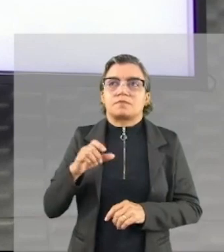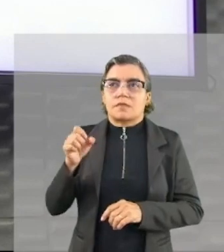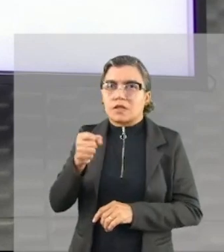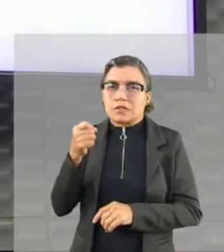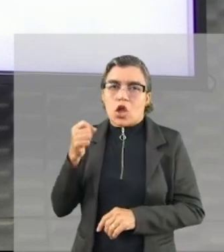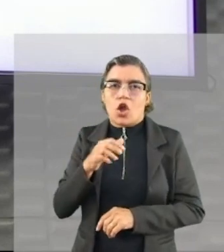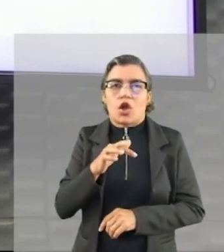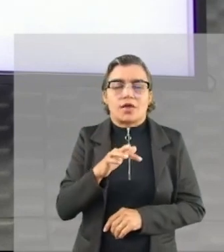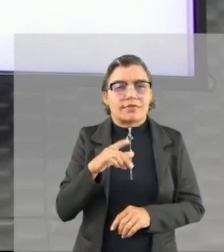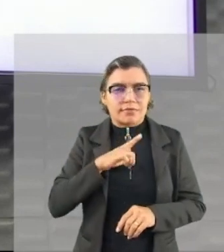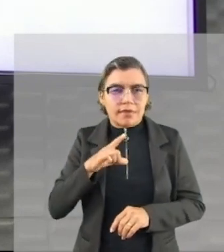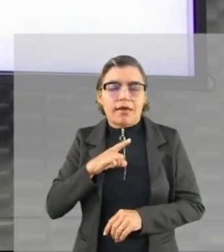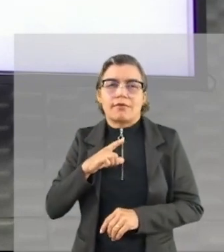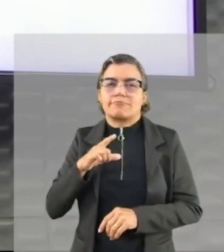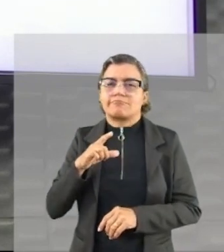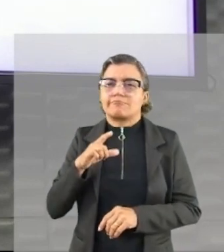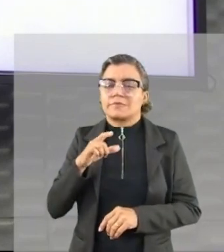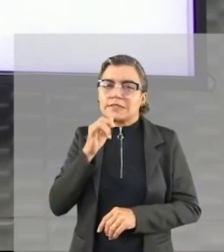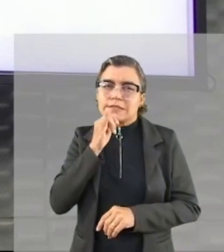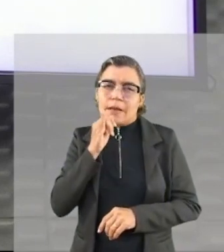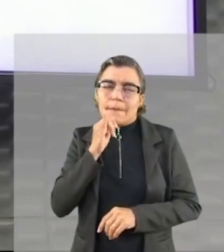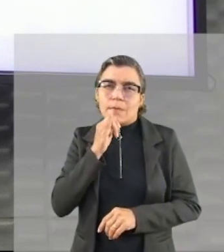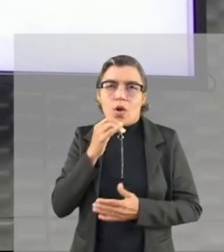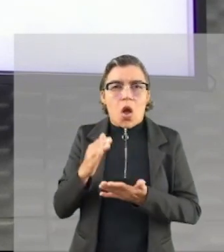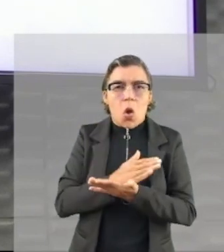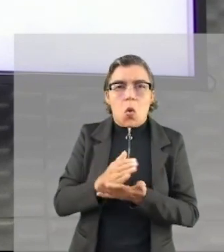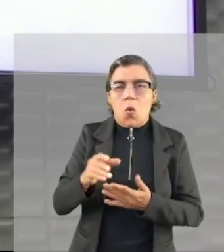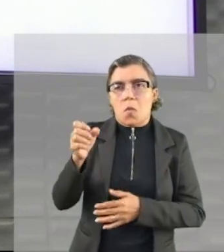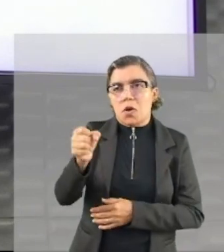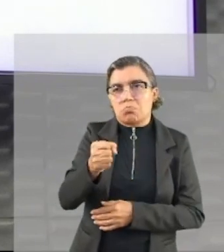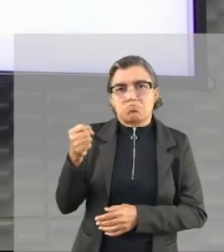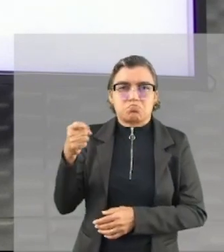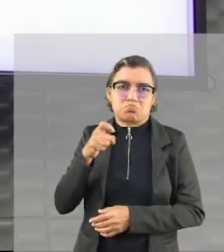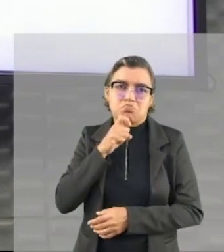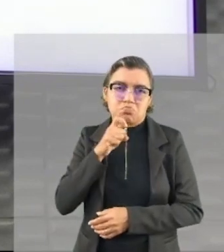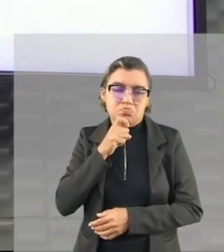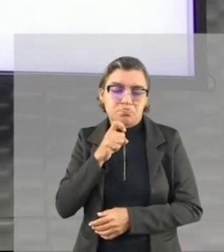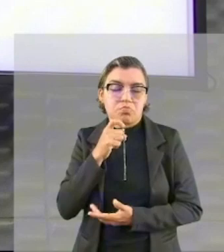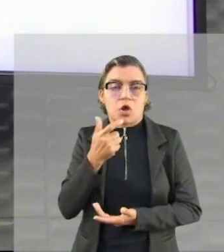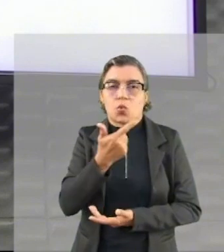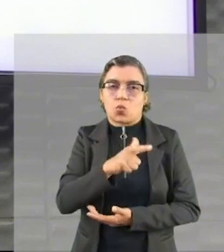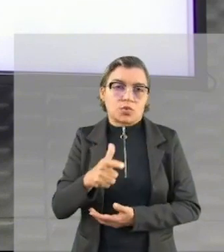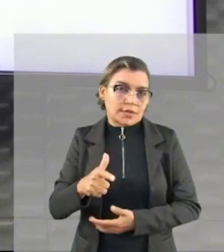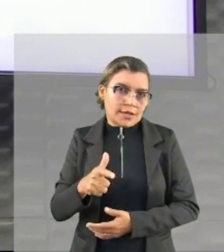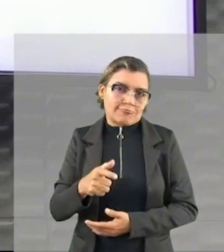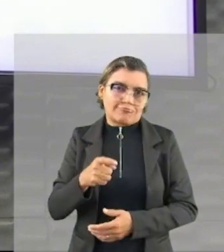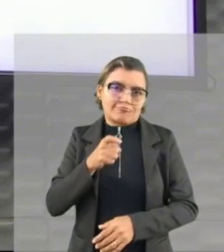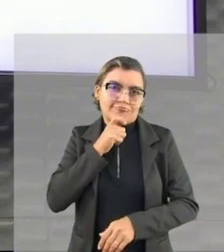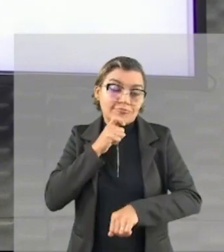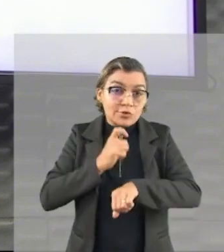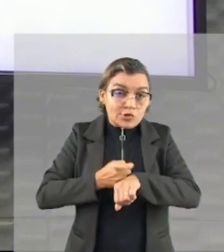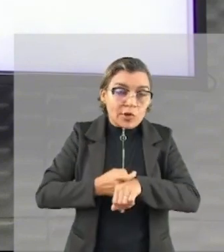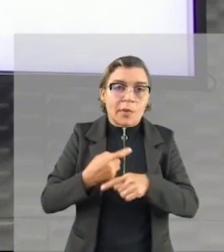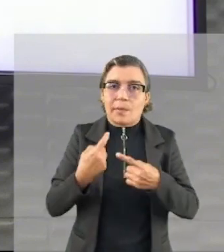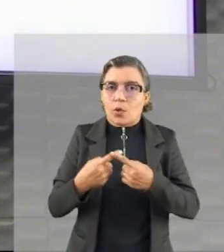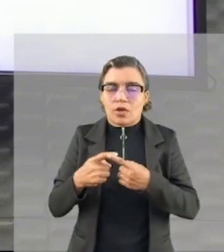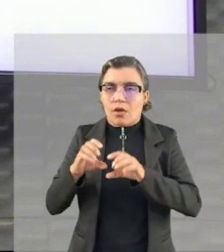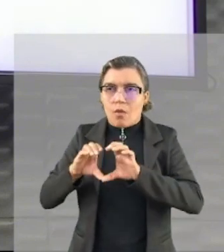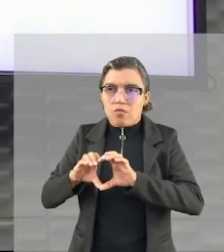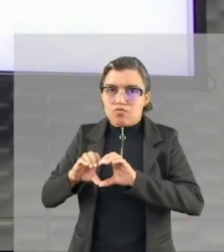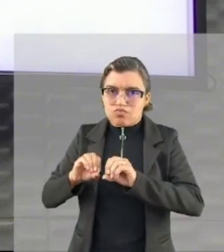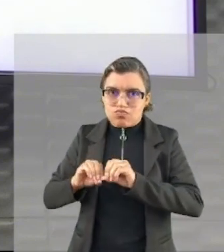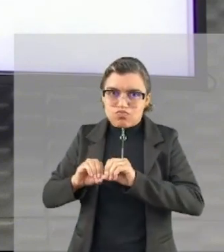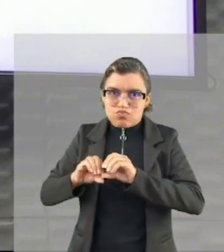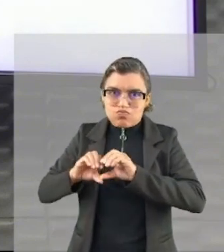free, né? Que eles não têm gelo, hoje também chamam de gelo seco, né? Mas é que eles não acumulam gelo,